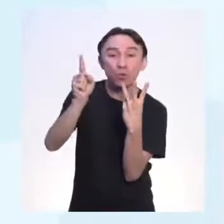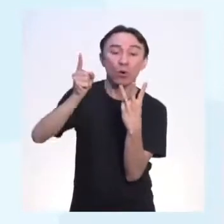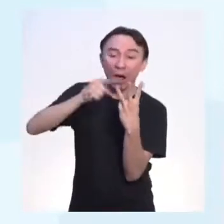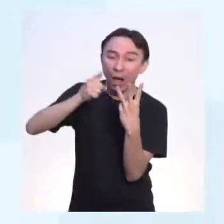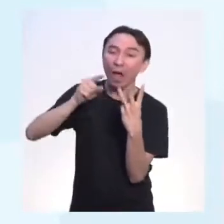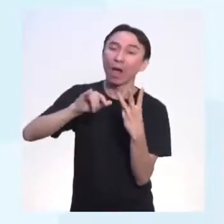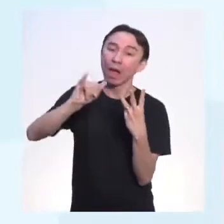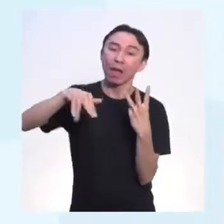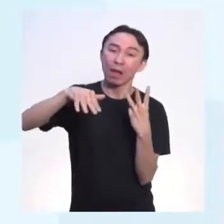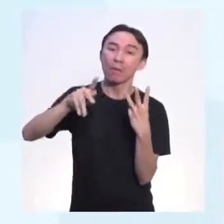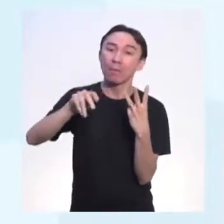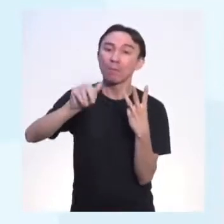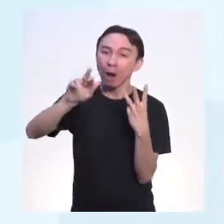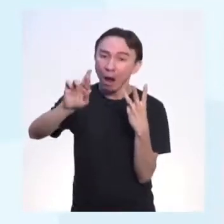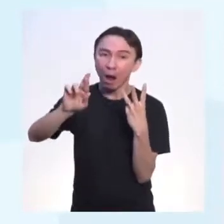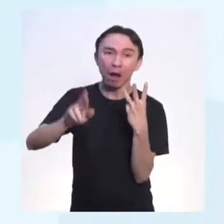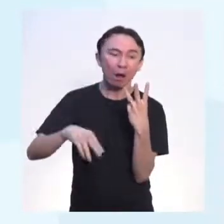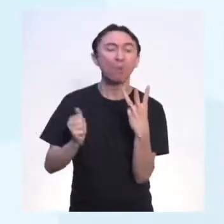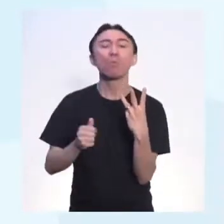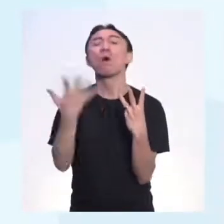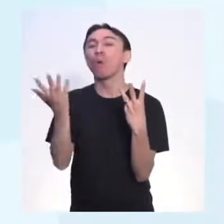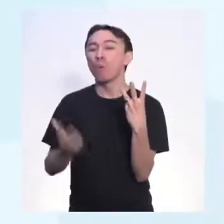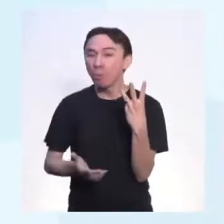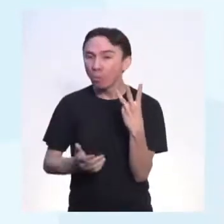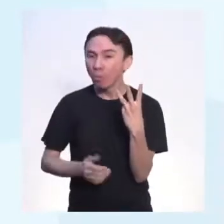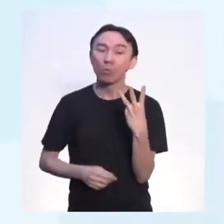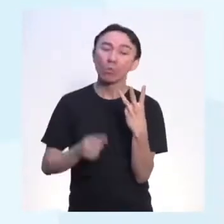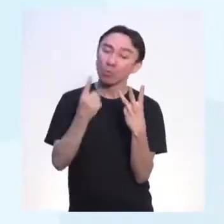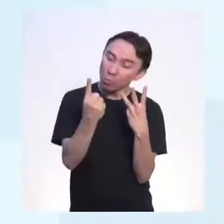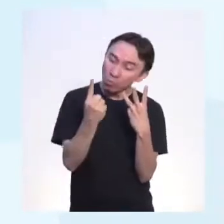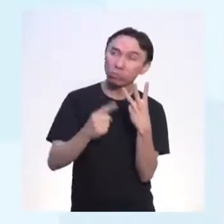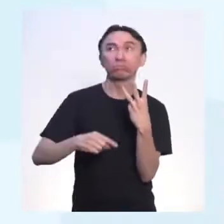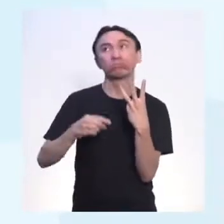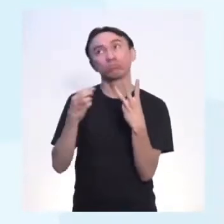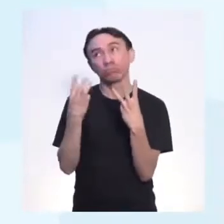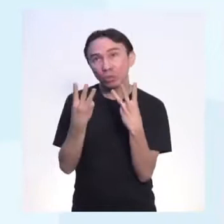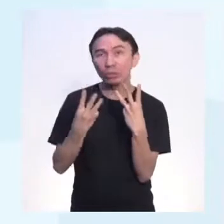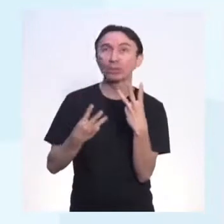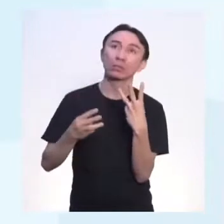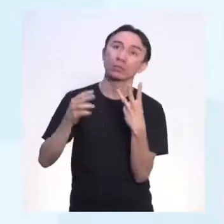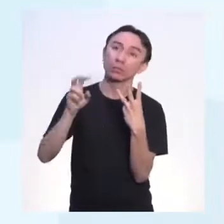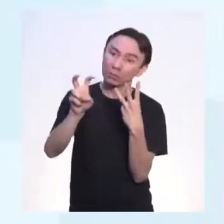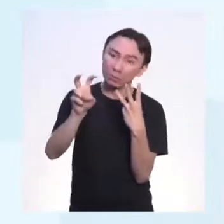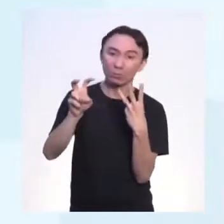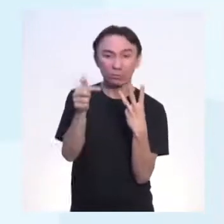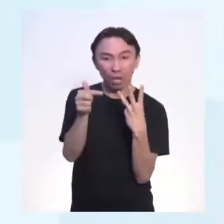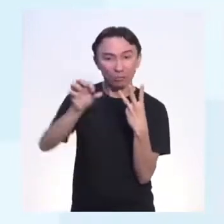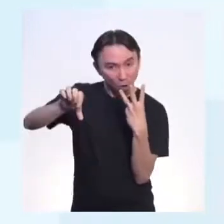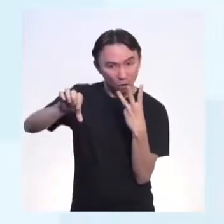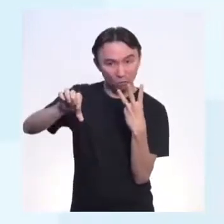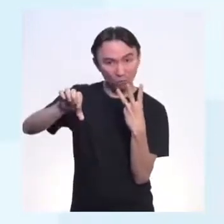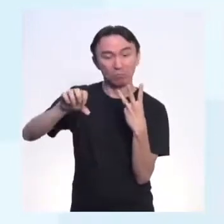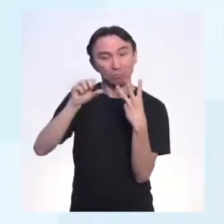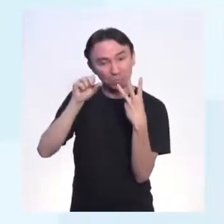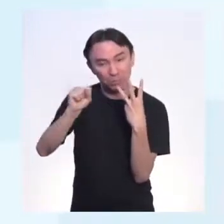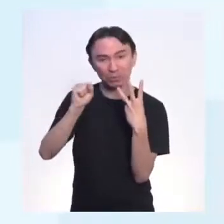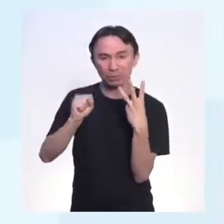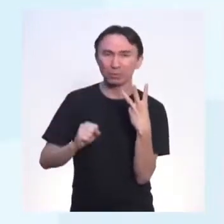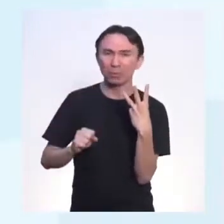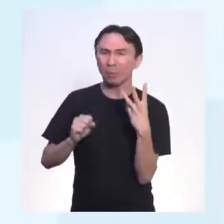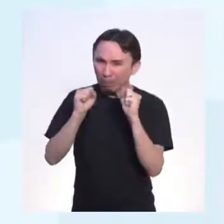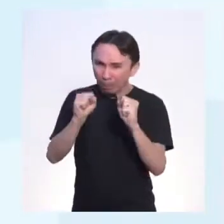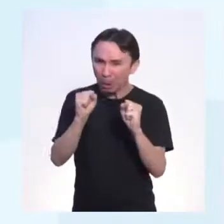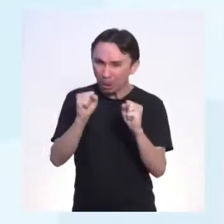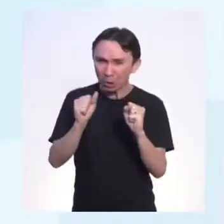ímpares? 1, 3, 5, 7 e 9. Pode repetir ou não